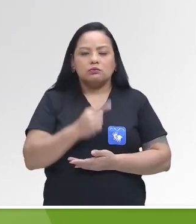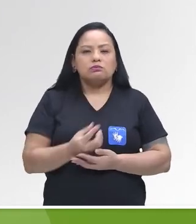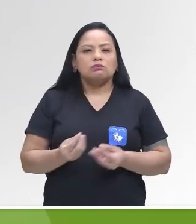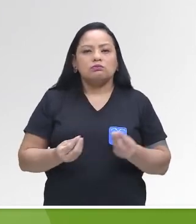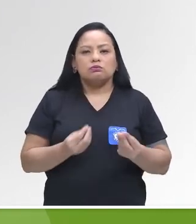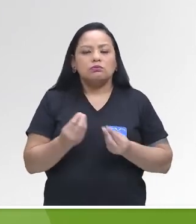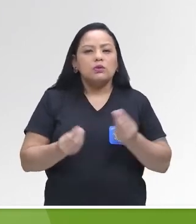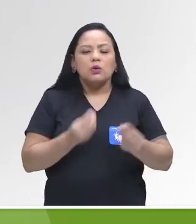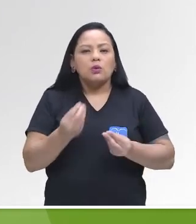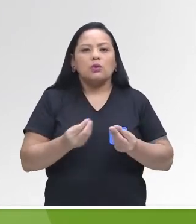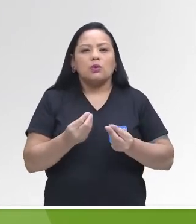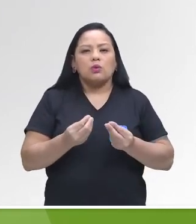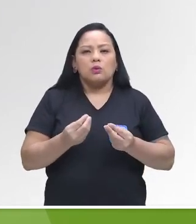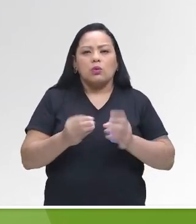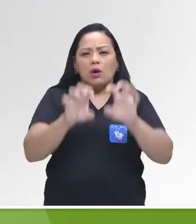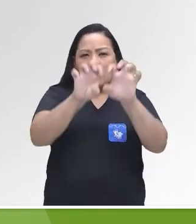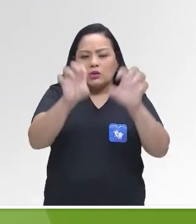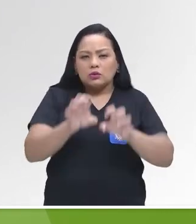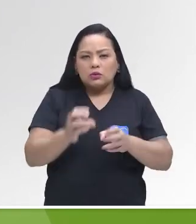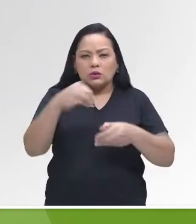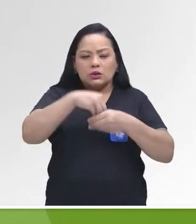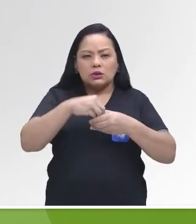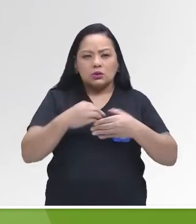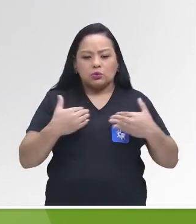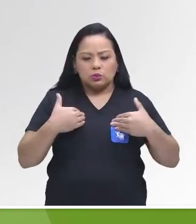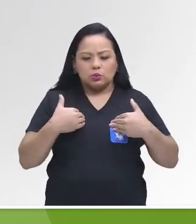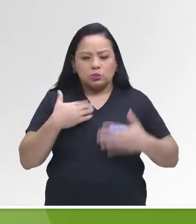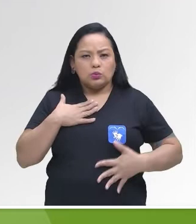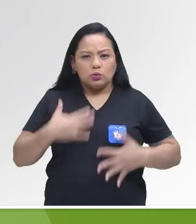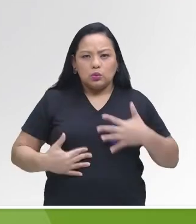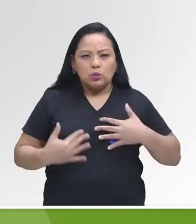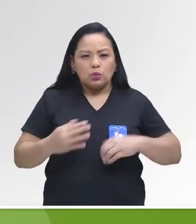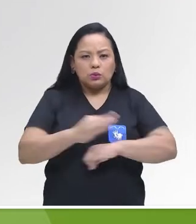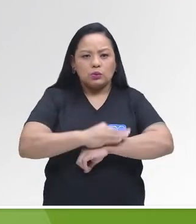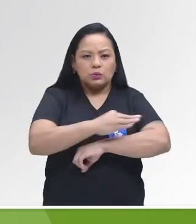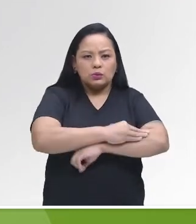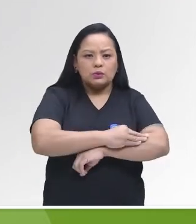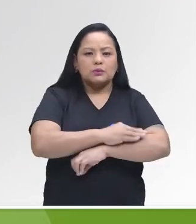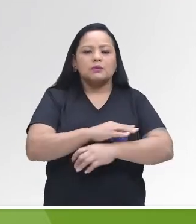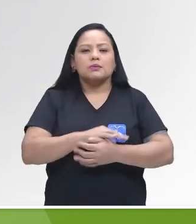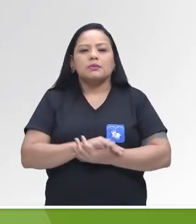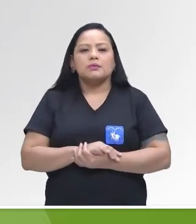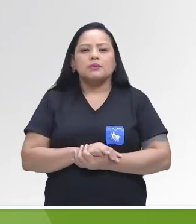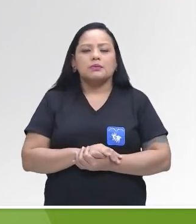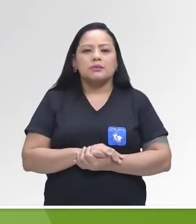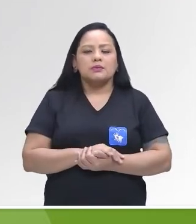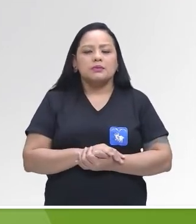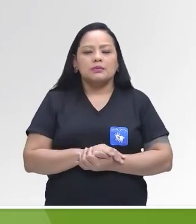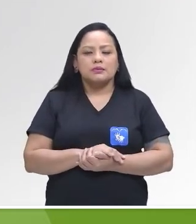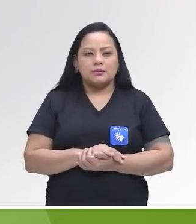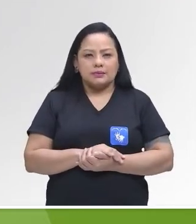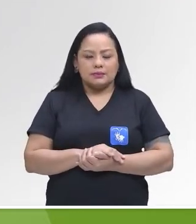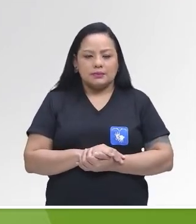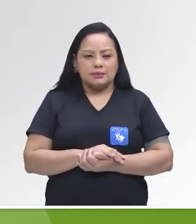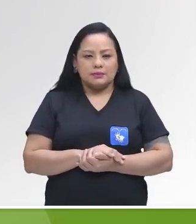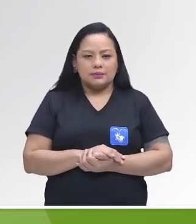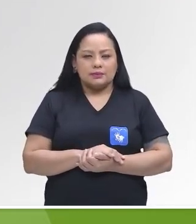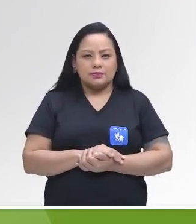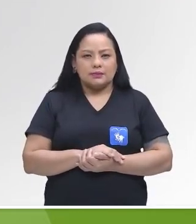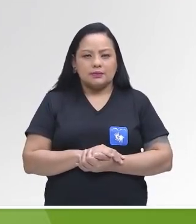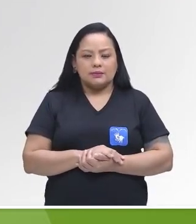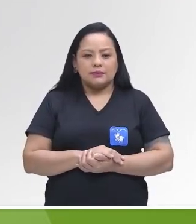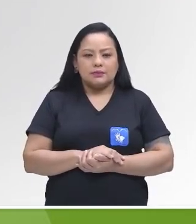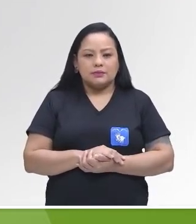da anatomia desses animais, tá? Então, as suas narinas, que ficam aqui, que não estão representadas, né?